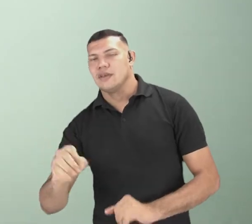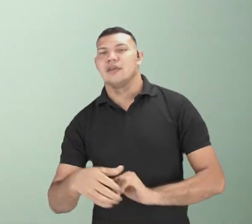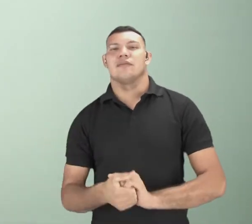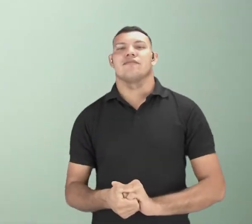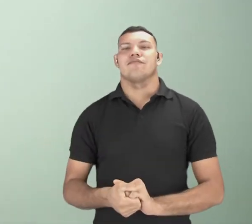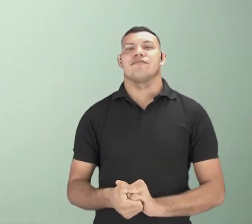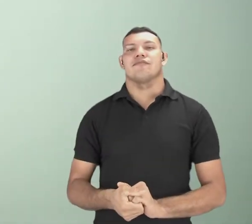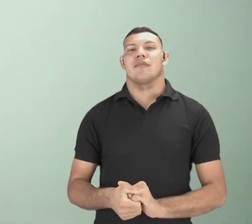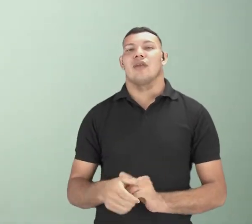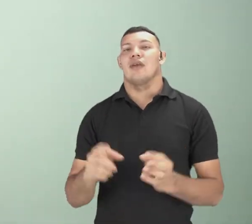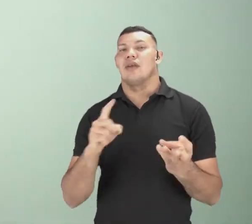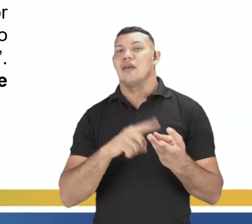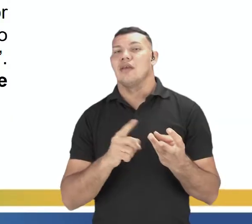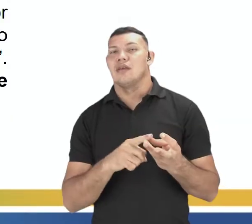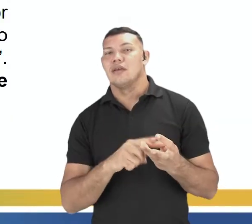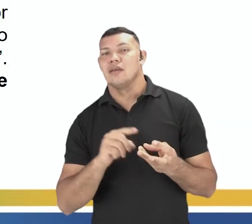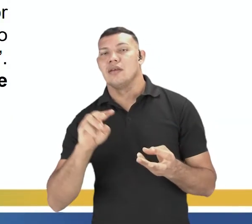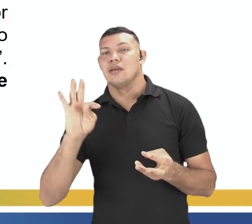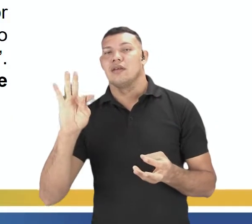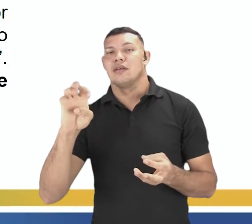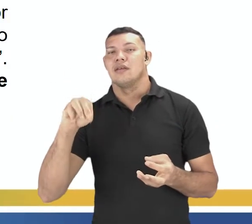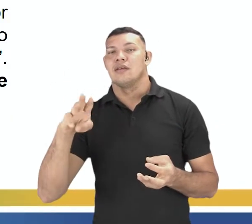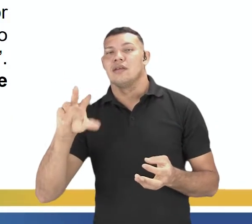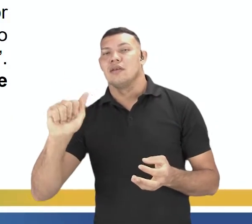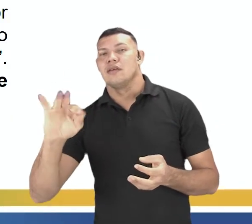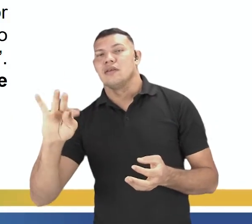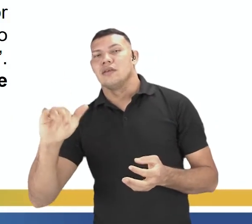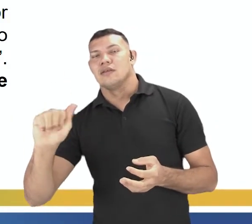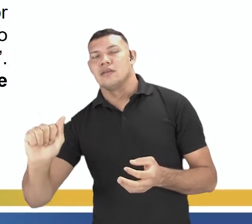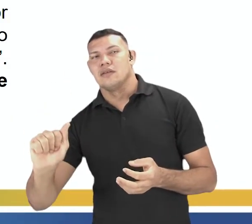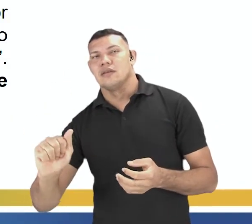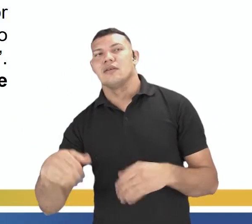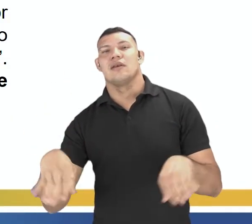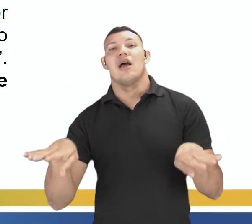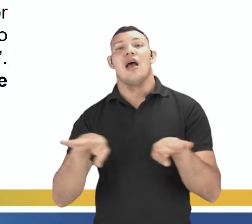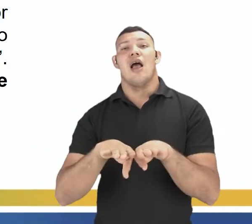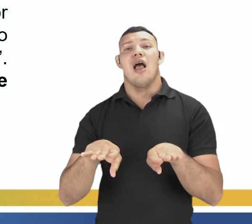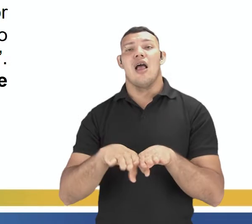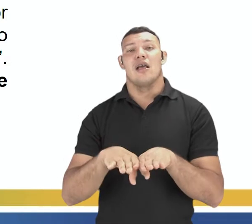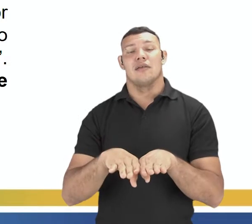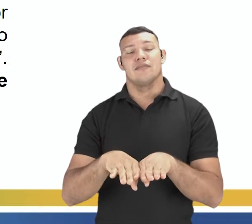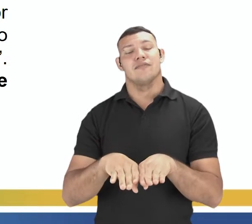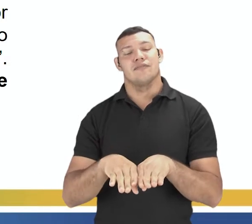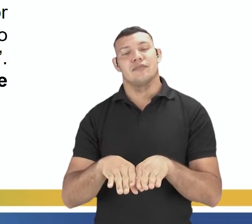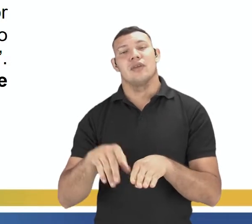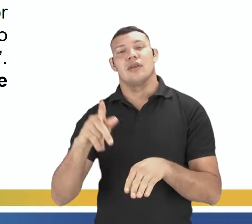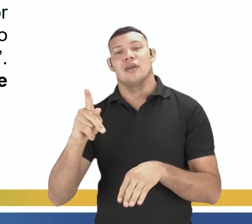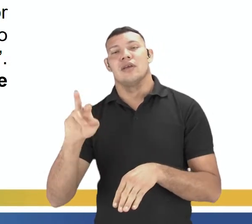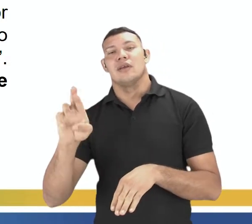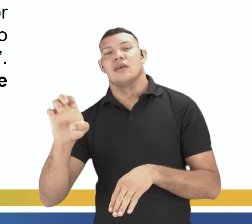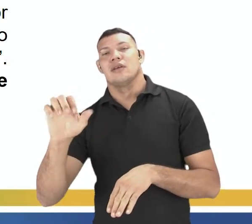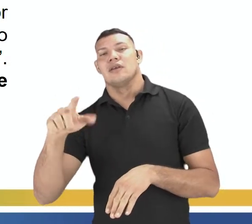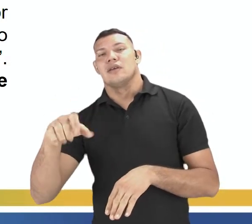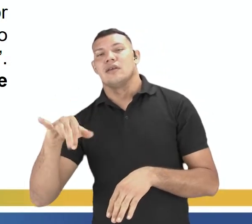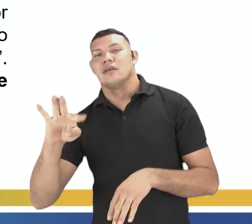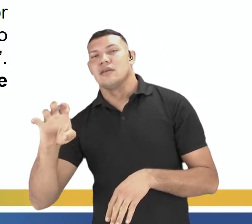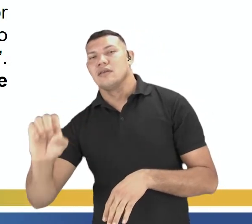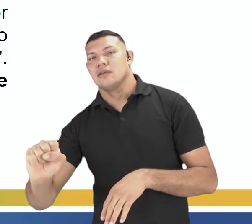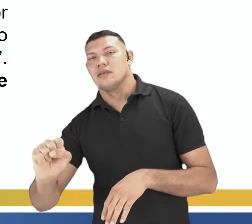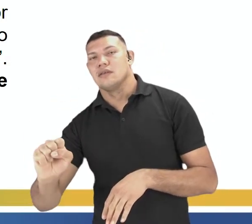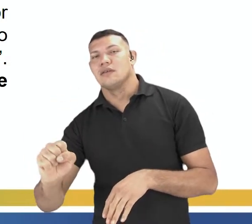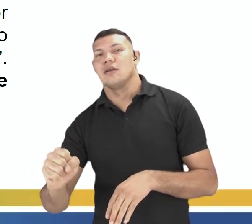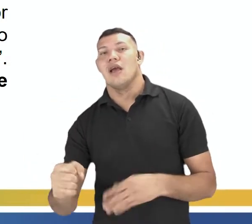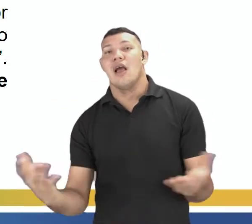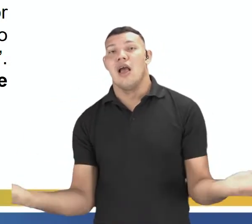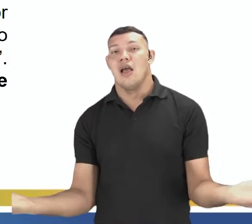que varia. E aqui nós vamos para o processo de formação das palavras. Como é que elas se